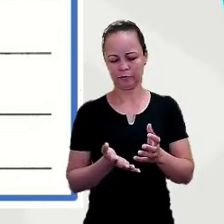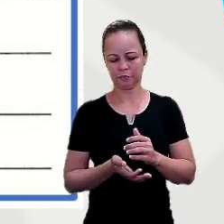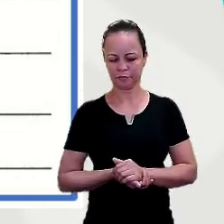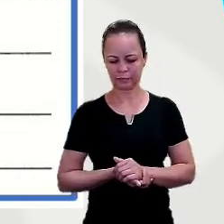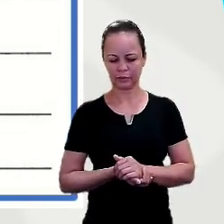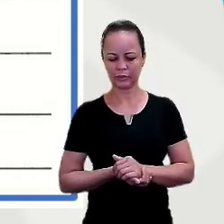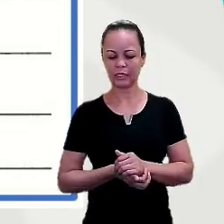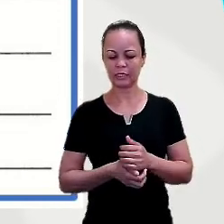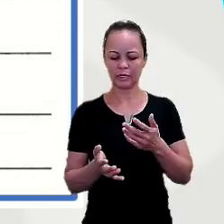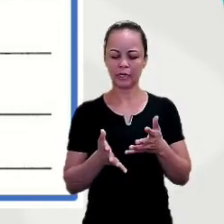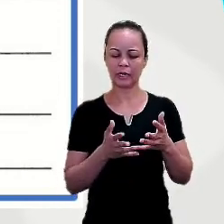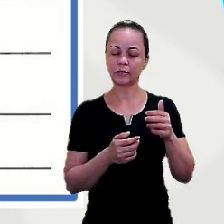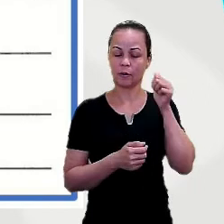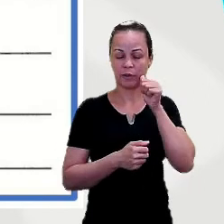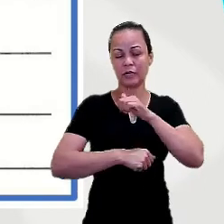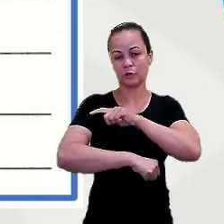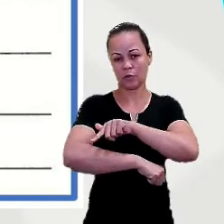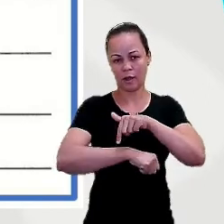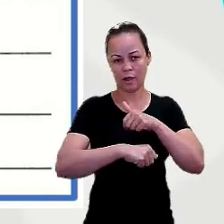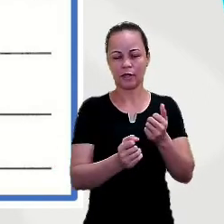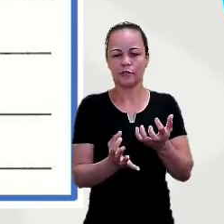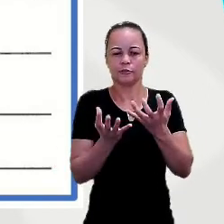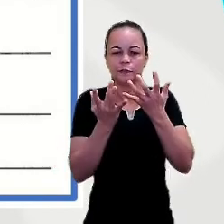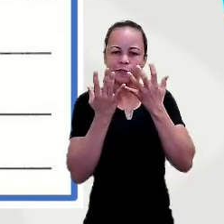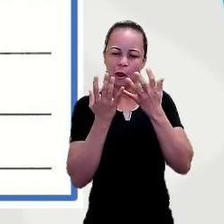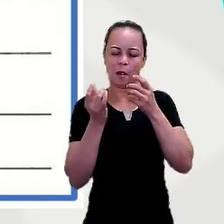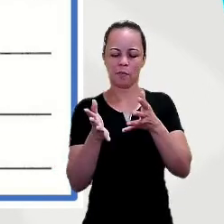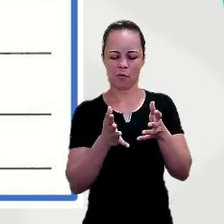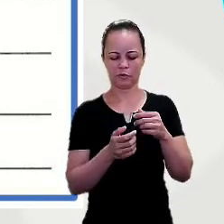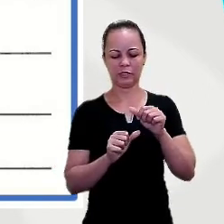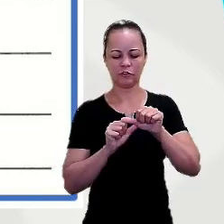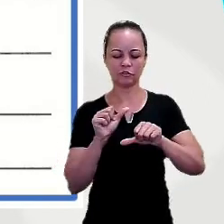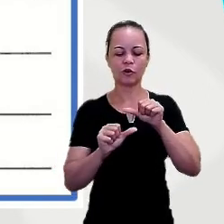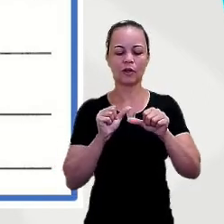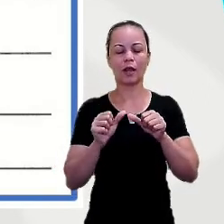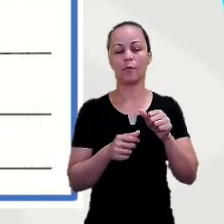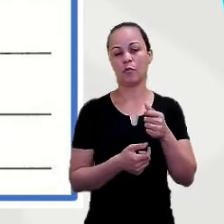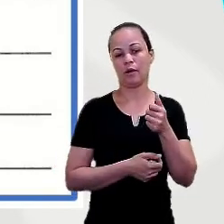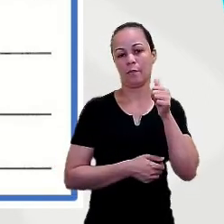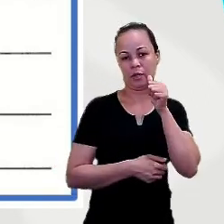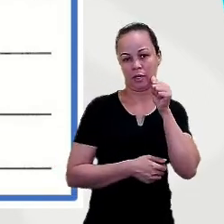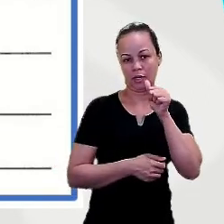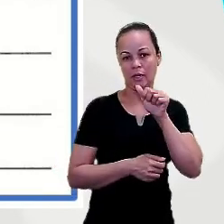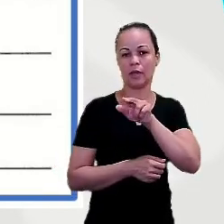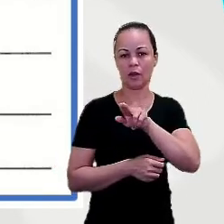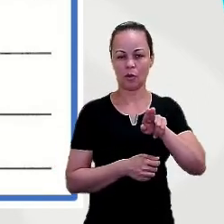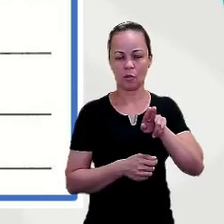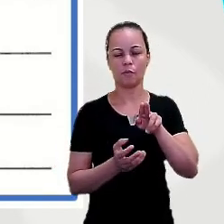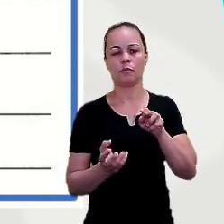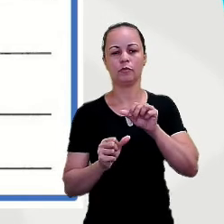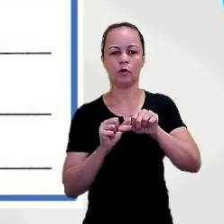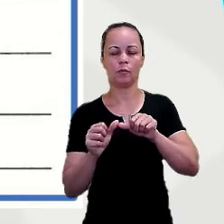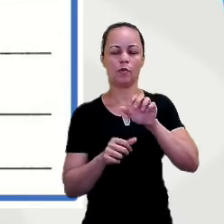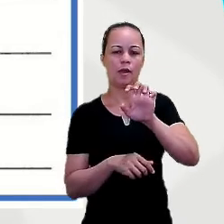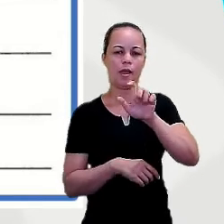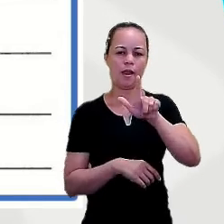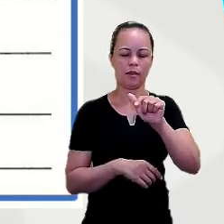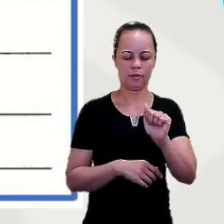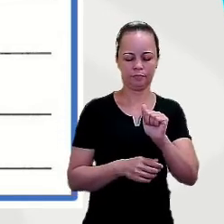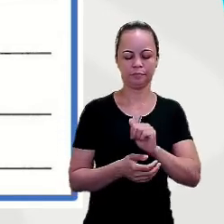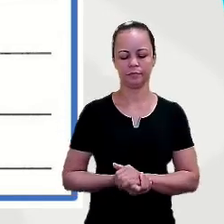substituir por ela. Ela é muito delicada e charmosa. Na